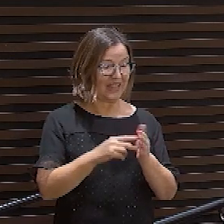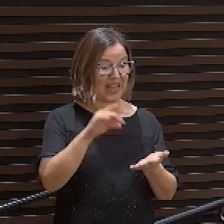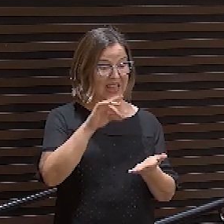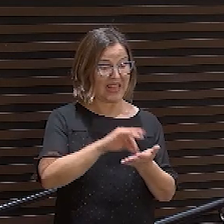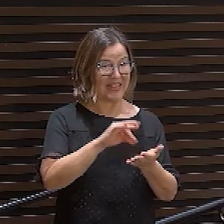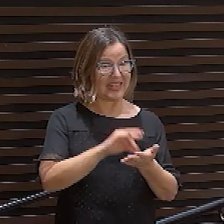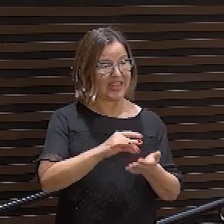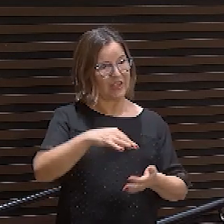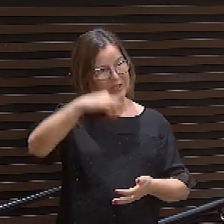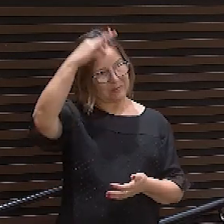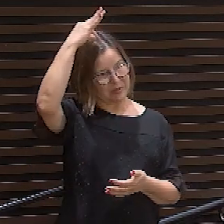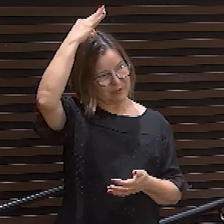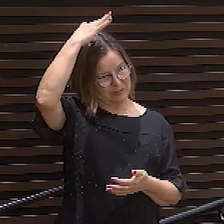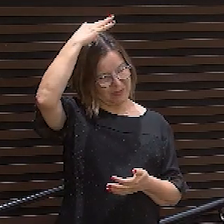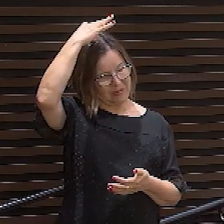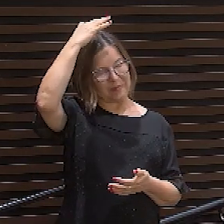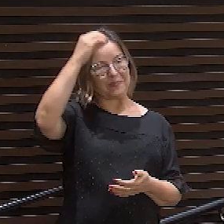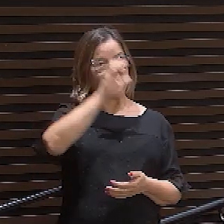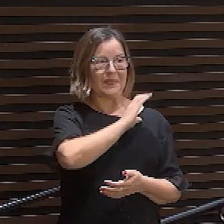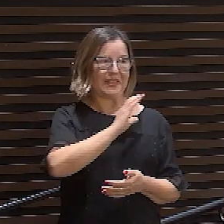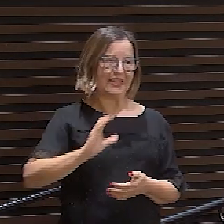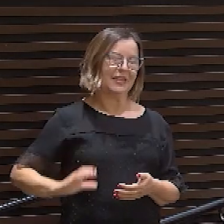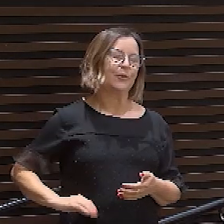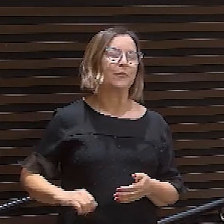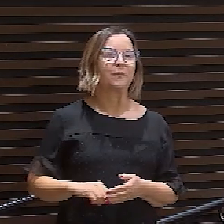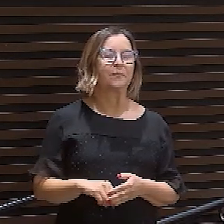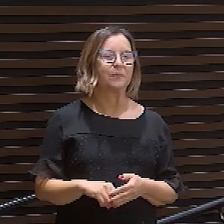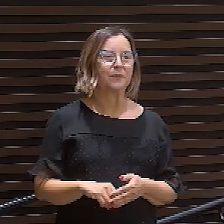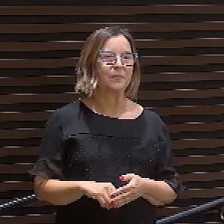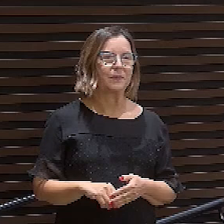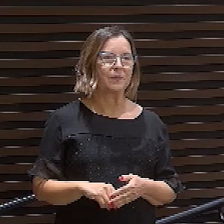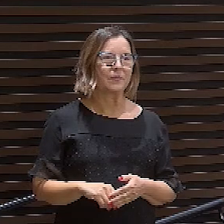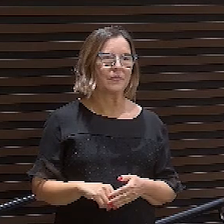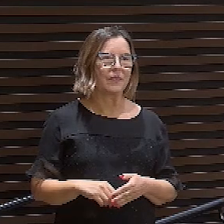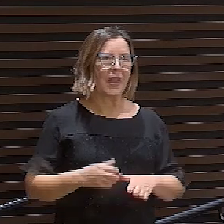Ali, Abraão construiu o avar.